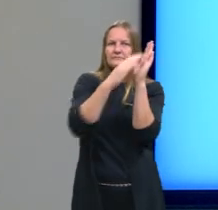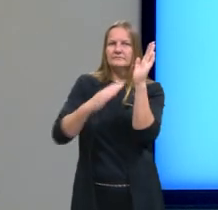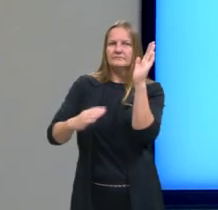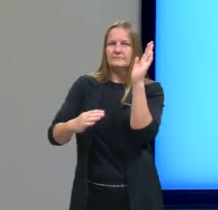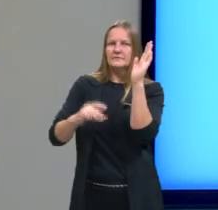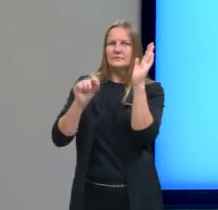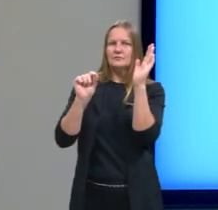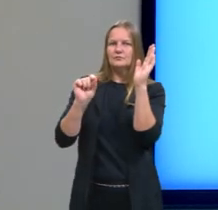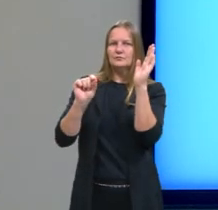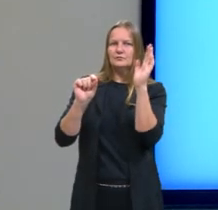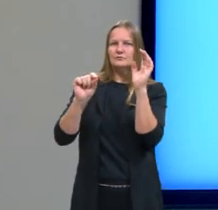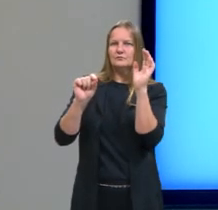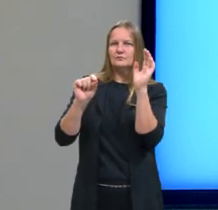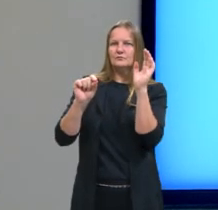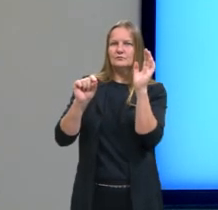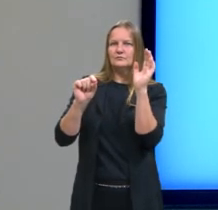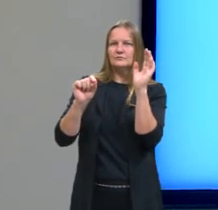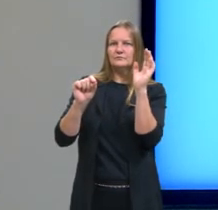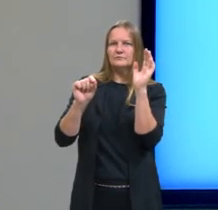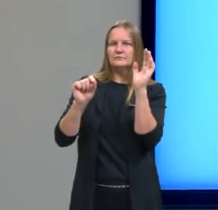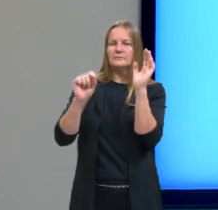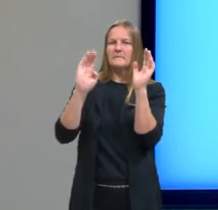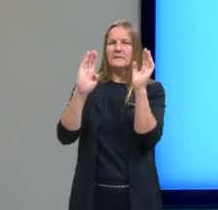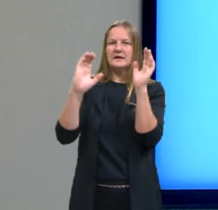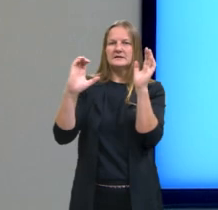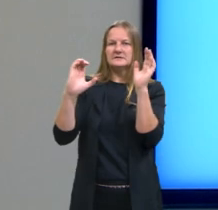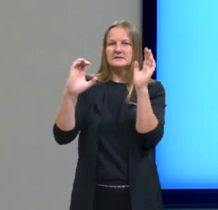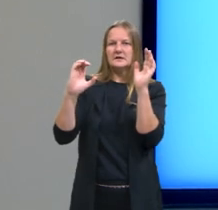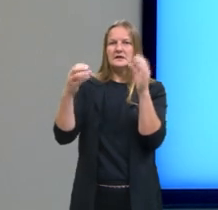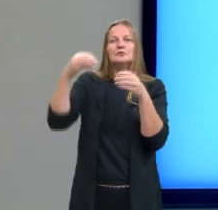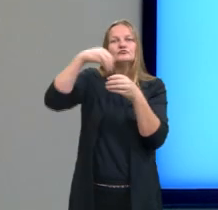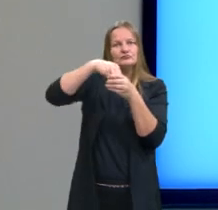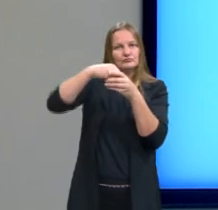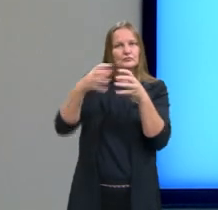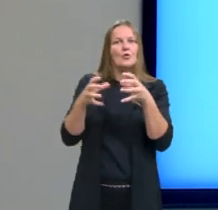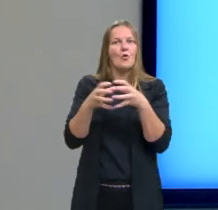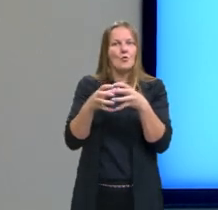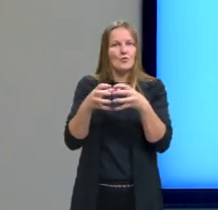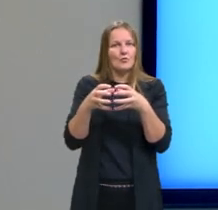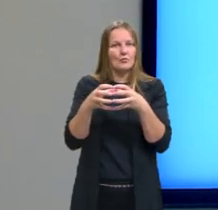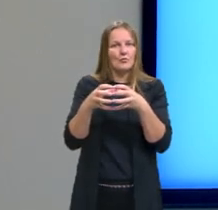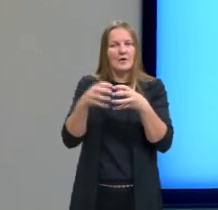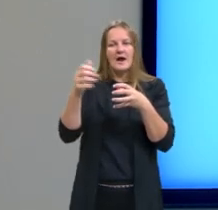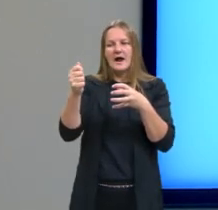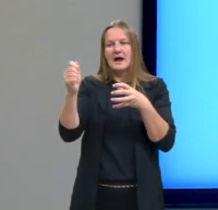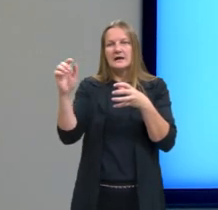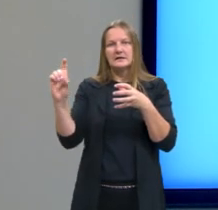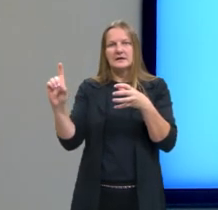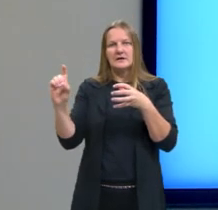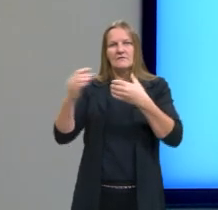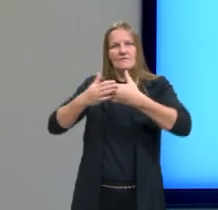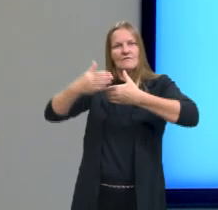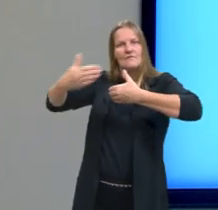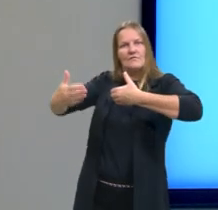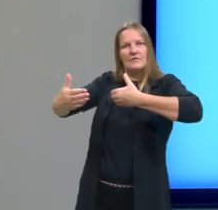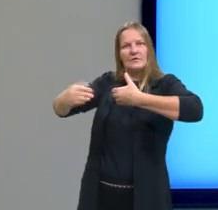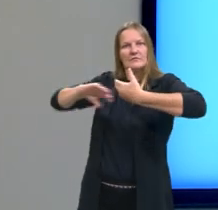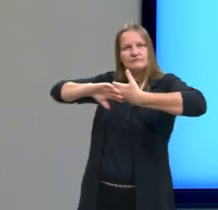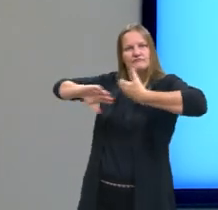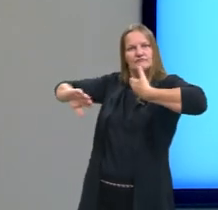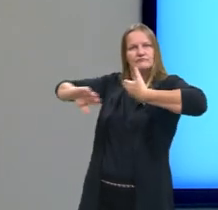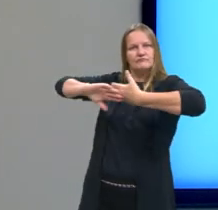essas essas a espécie B e C foram incluídas EA aiea de ficaram de fora